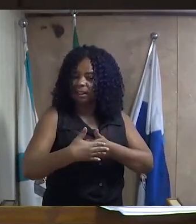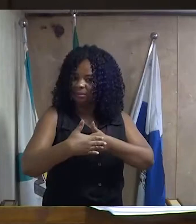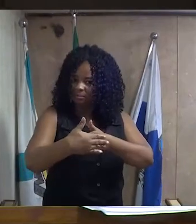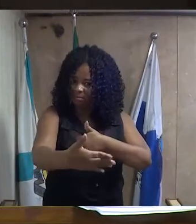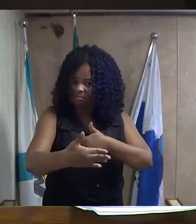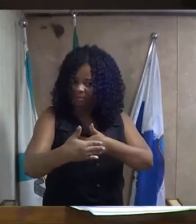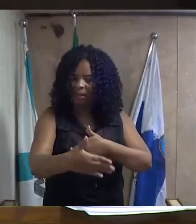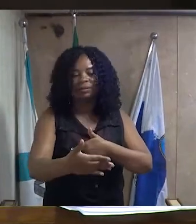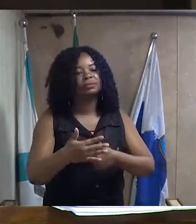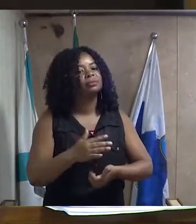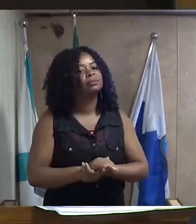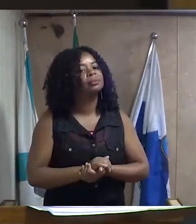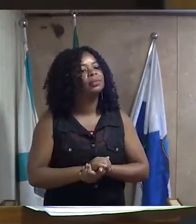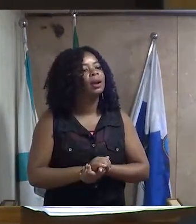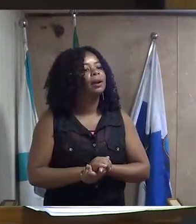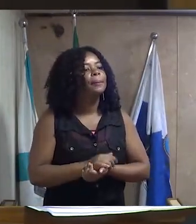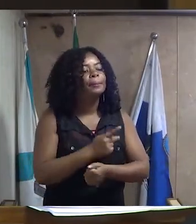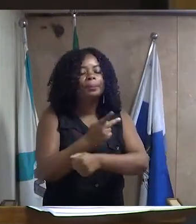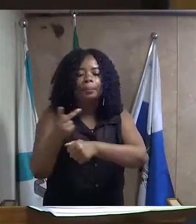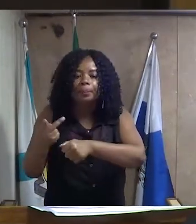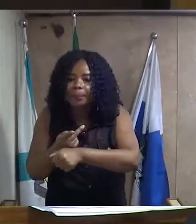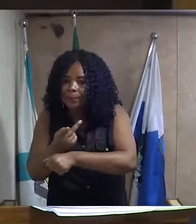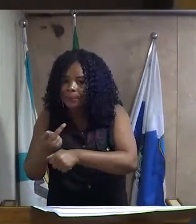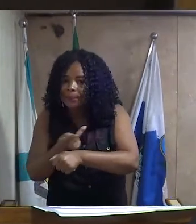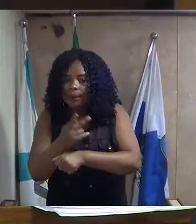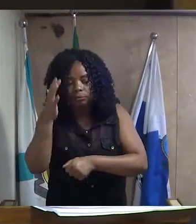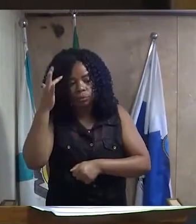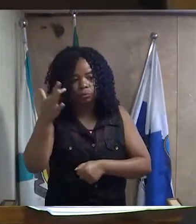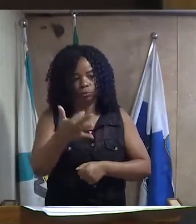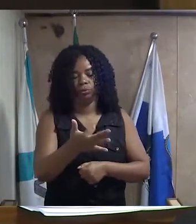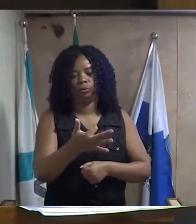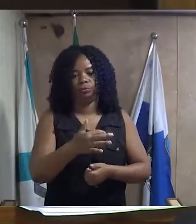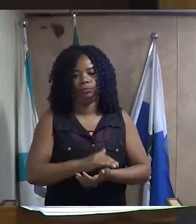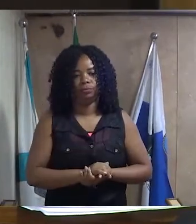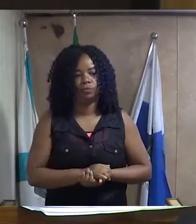legislatura, buscarmos as soluções.